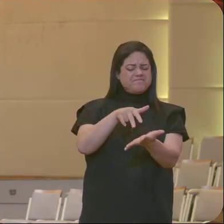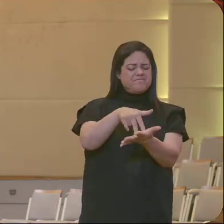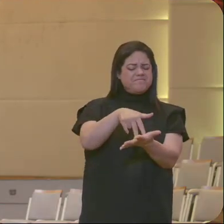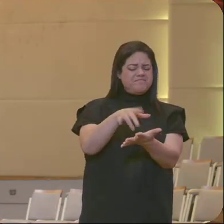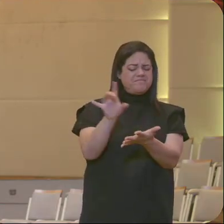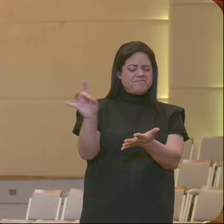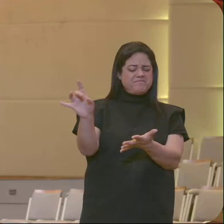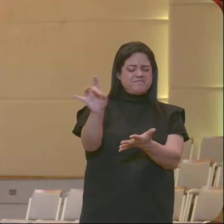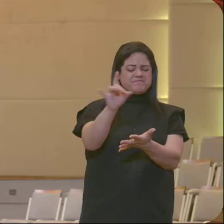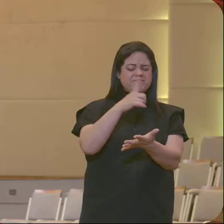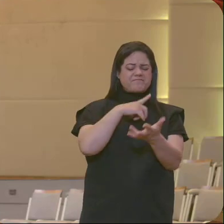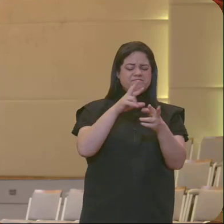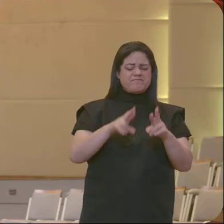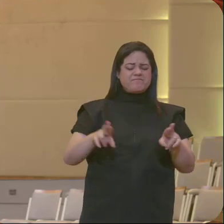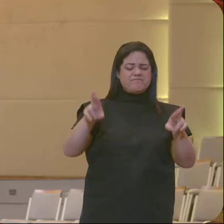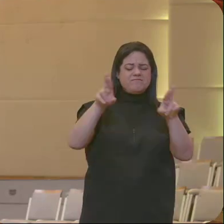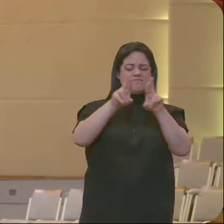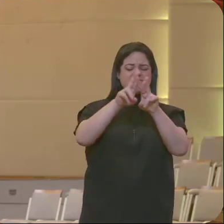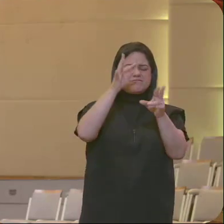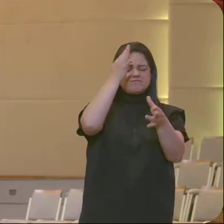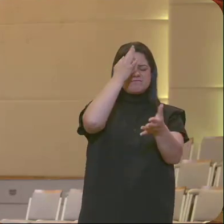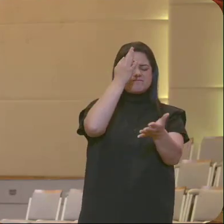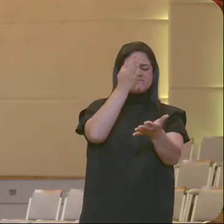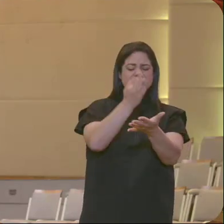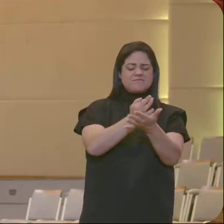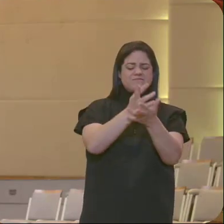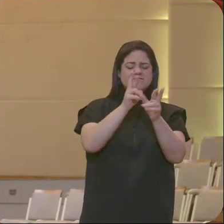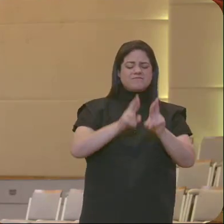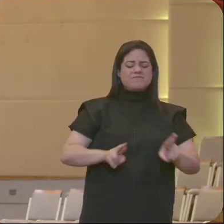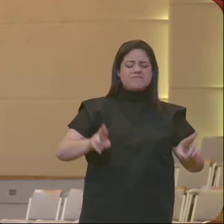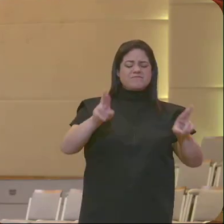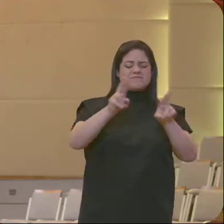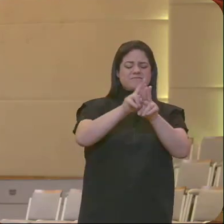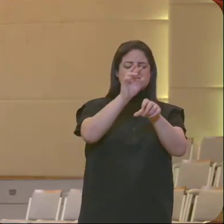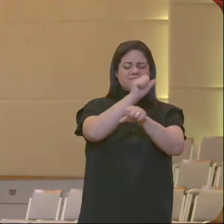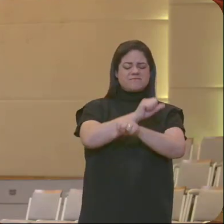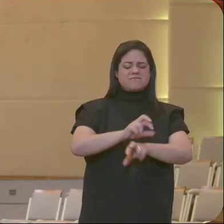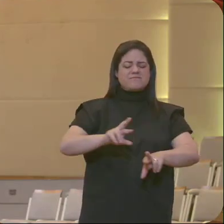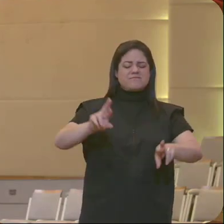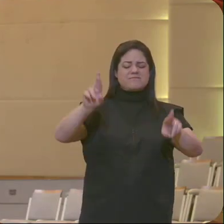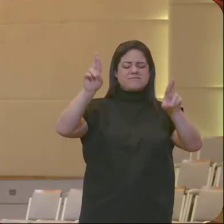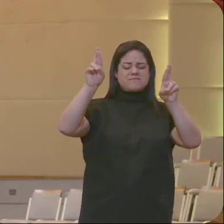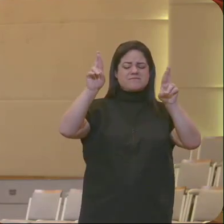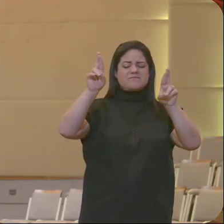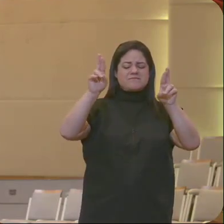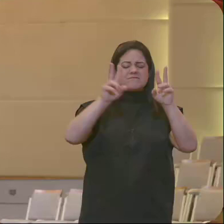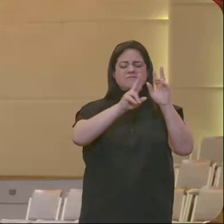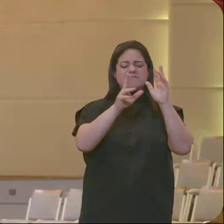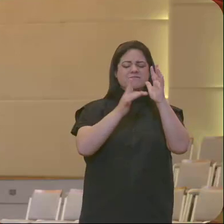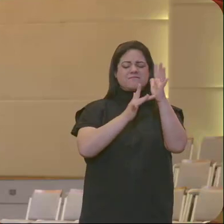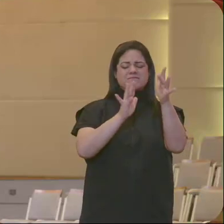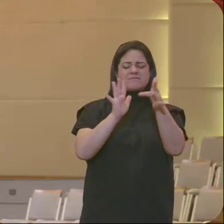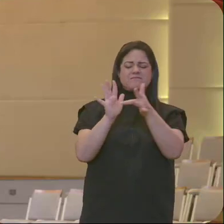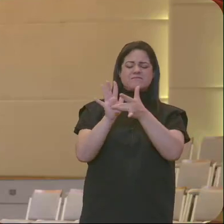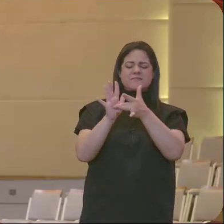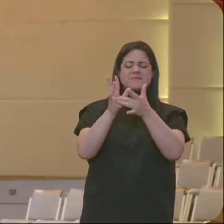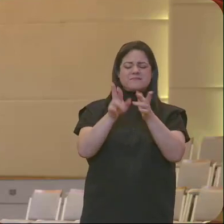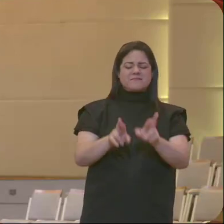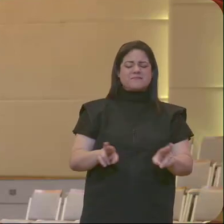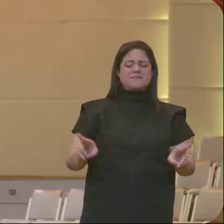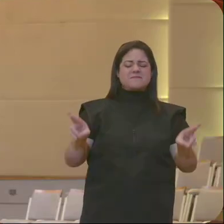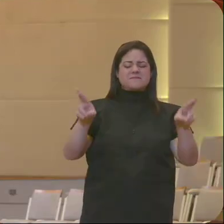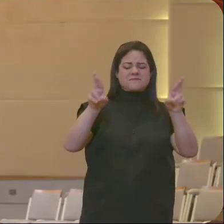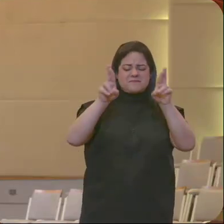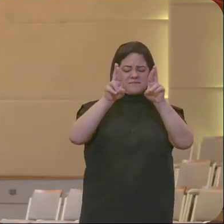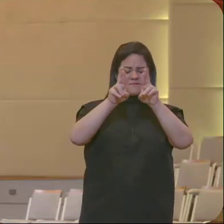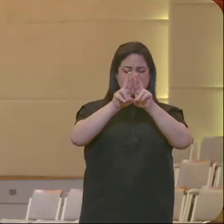traz o renovo, renova a fé, renova a esperança, Senhor, em nome de Jesus, Pai. Renova